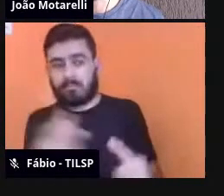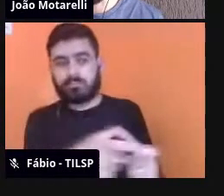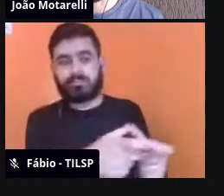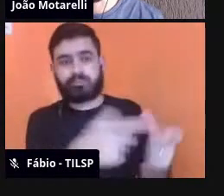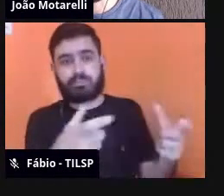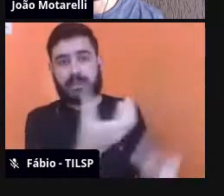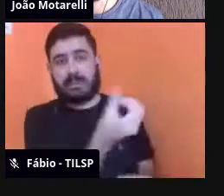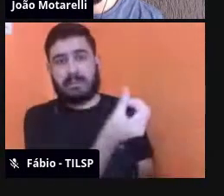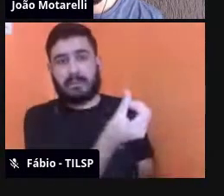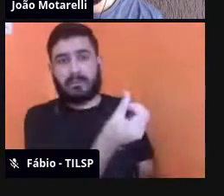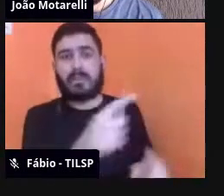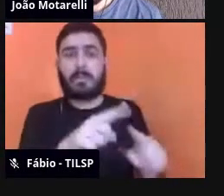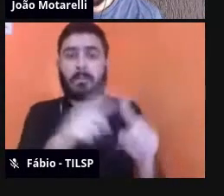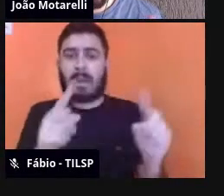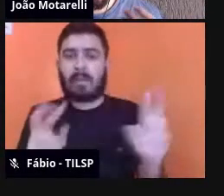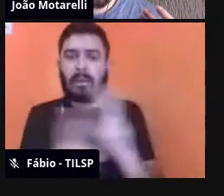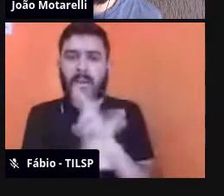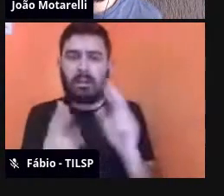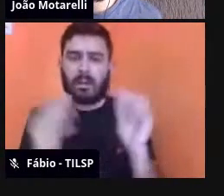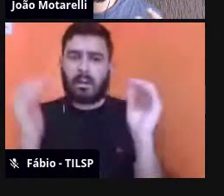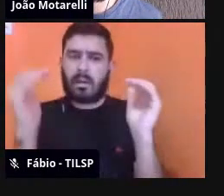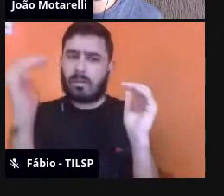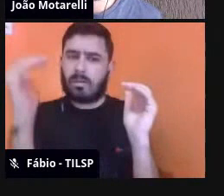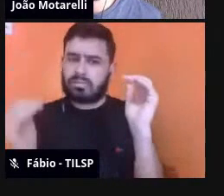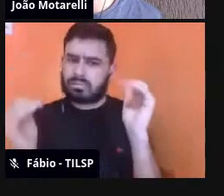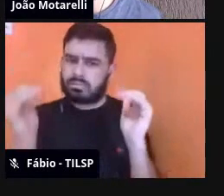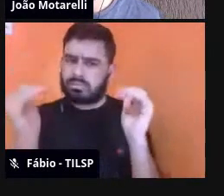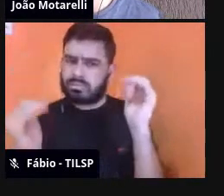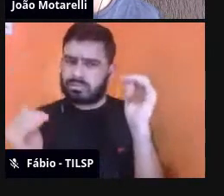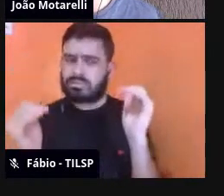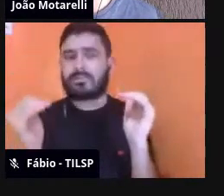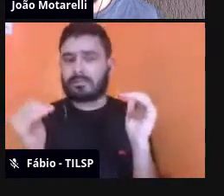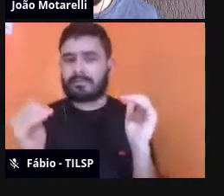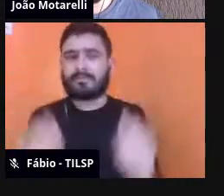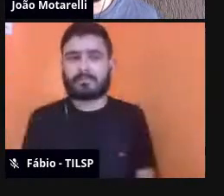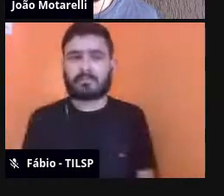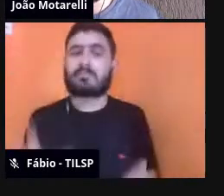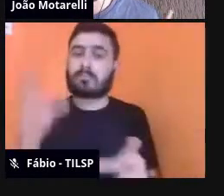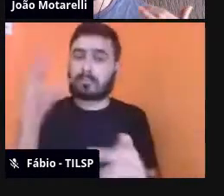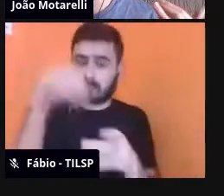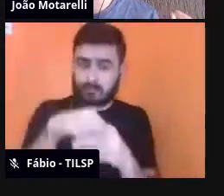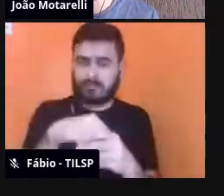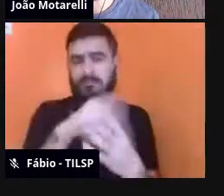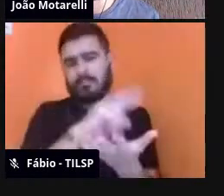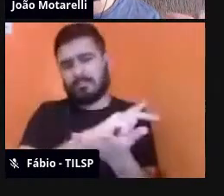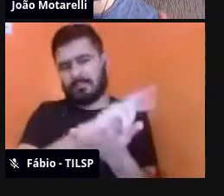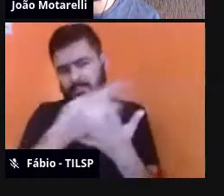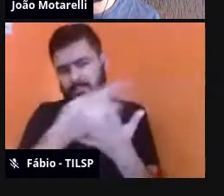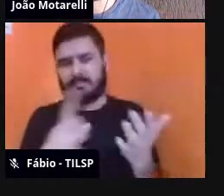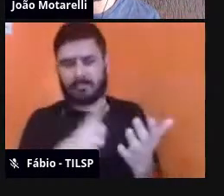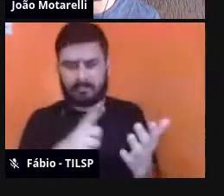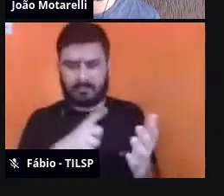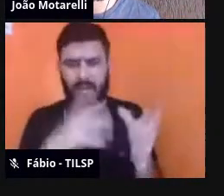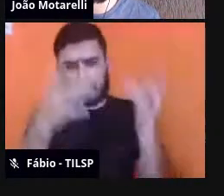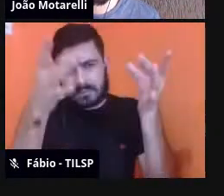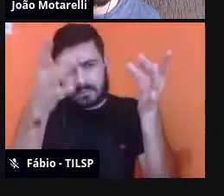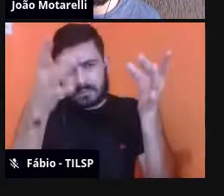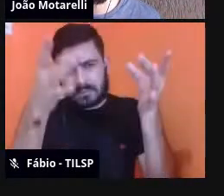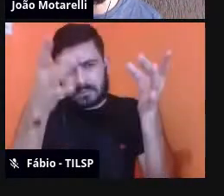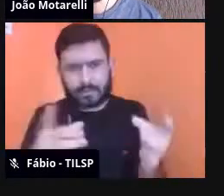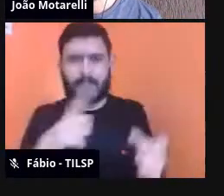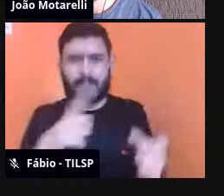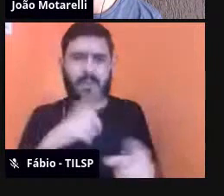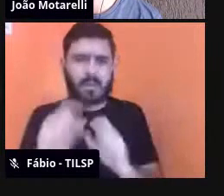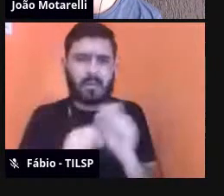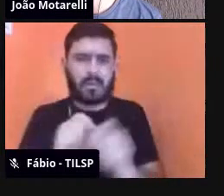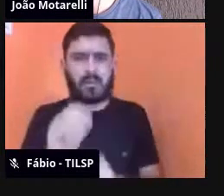vez mais. E dentro desses outros transtornos alimentares especificados, a gente pode ter uma bulimia nervosa de baixa frequência ou